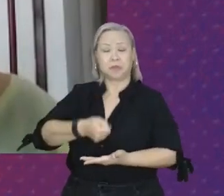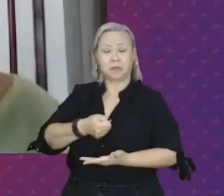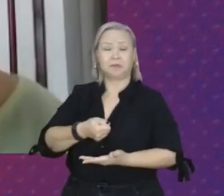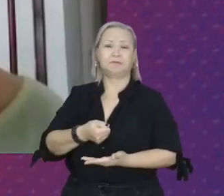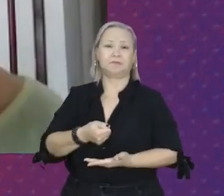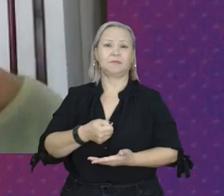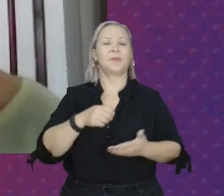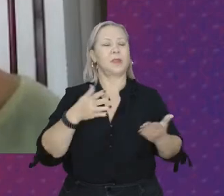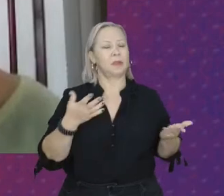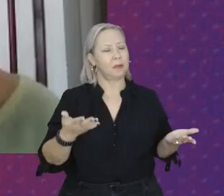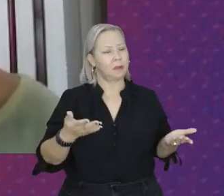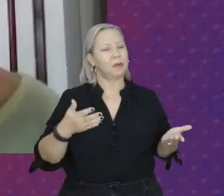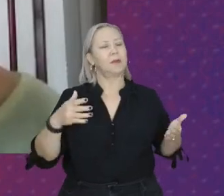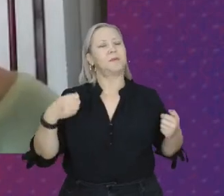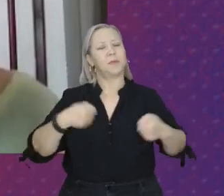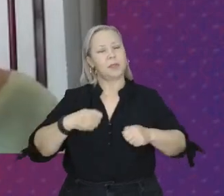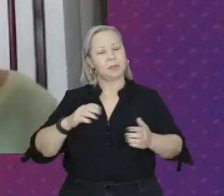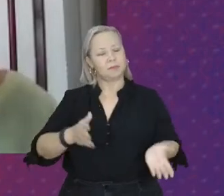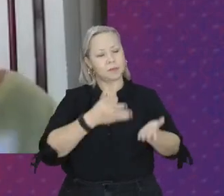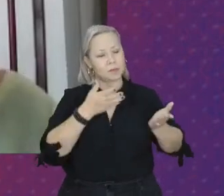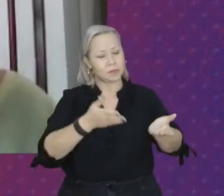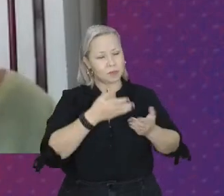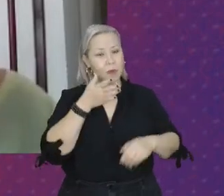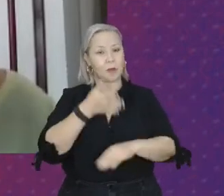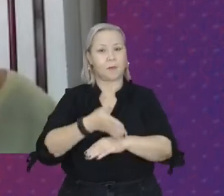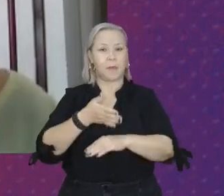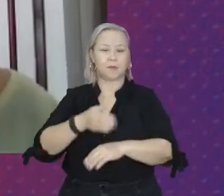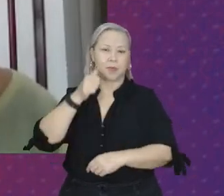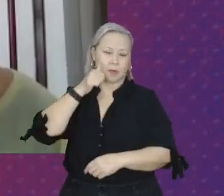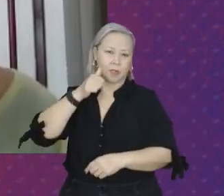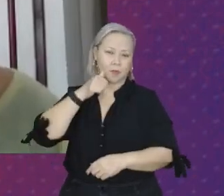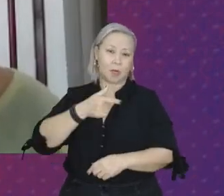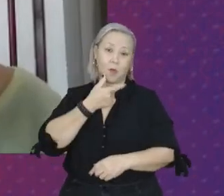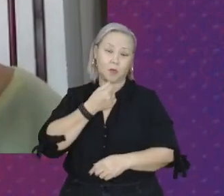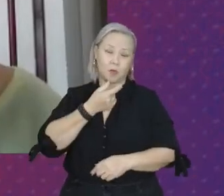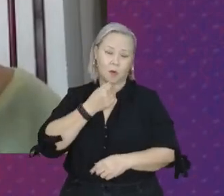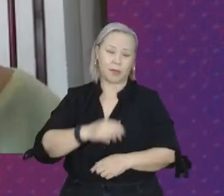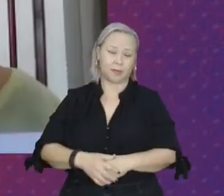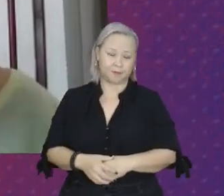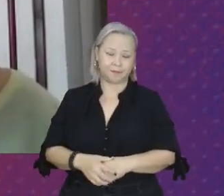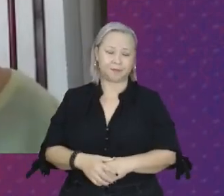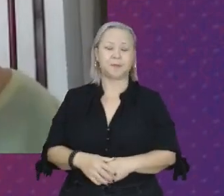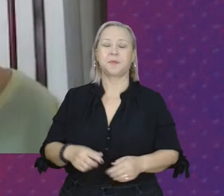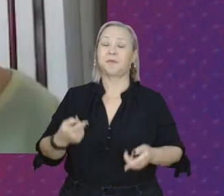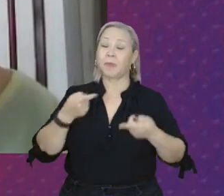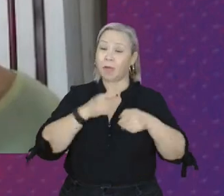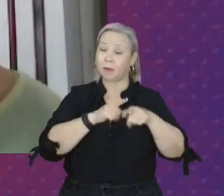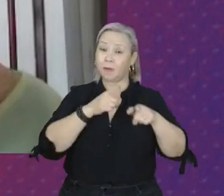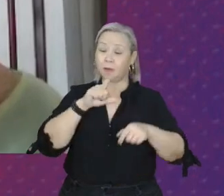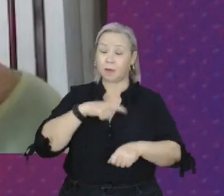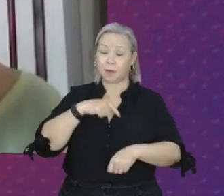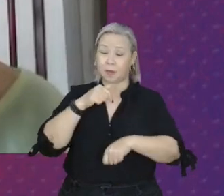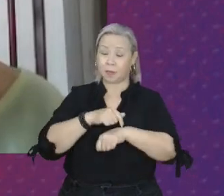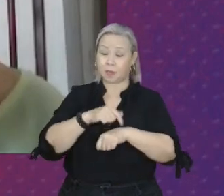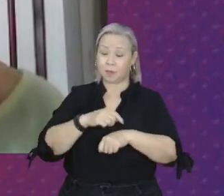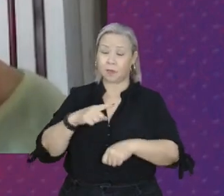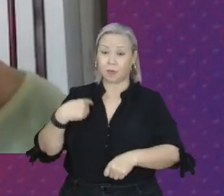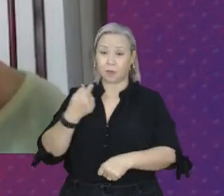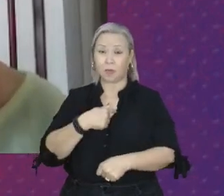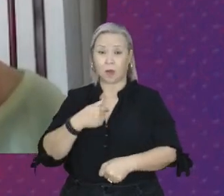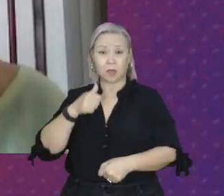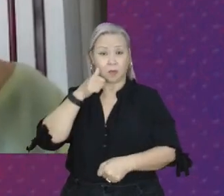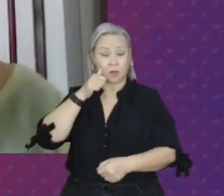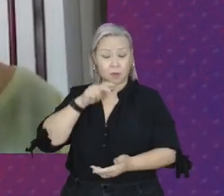a participação das mulheres. Este é um desafio que temos neste tempo em que nós precisamos nos posicionar com